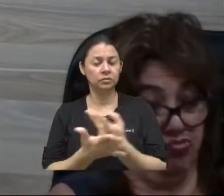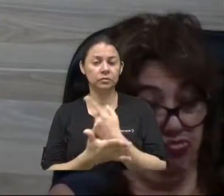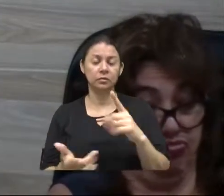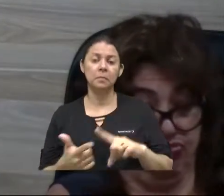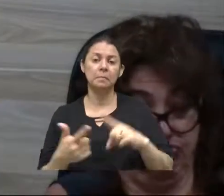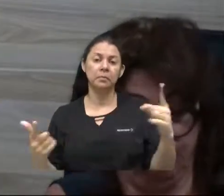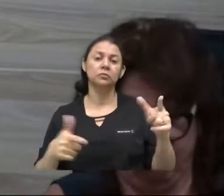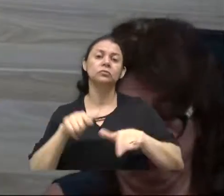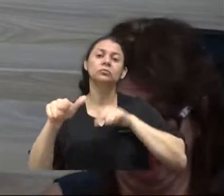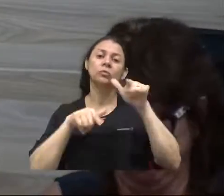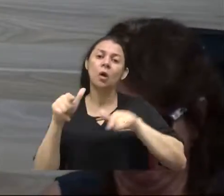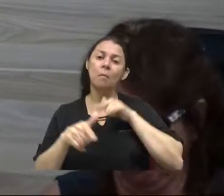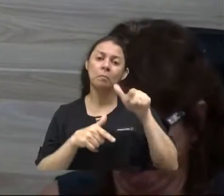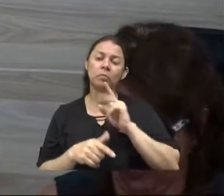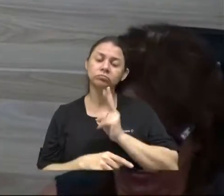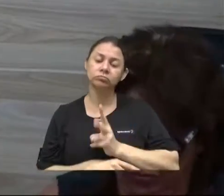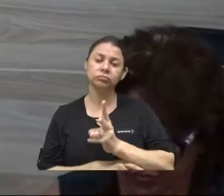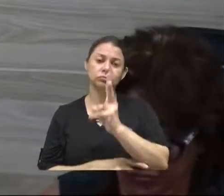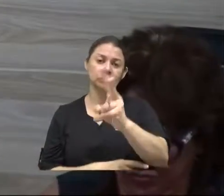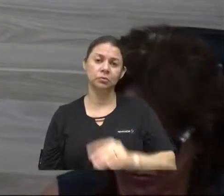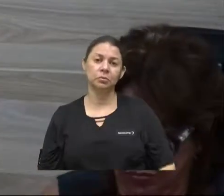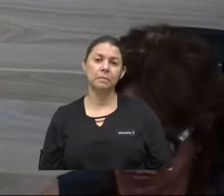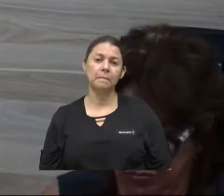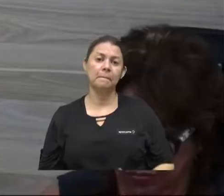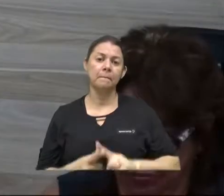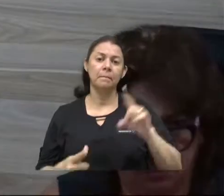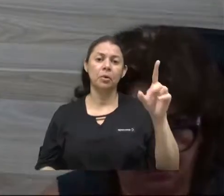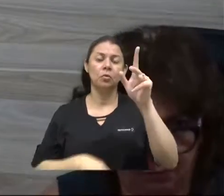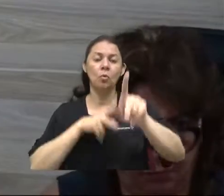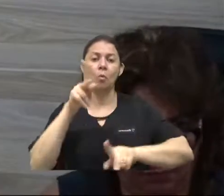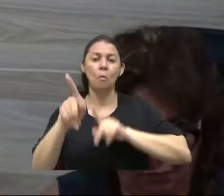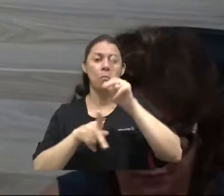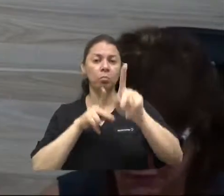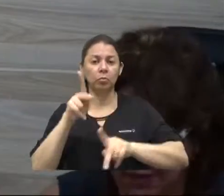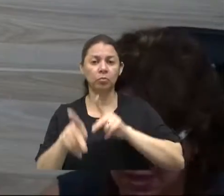tenho certeza que a vontade da população e dos